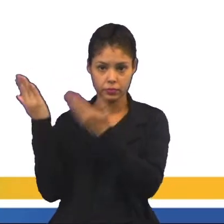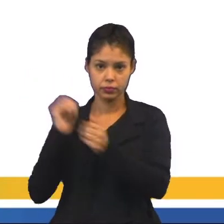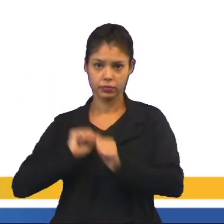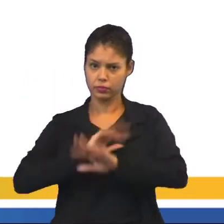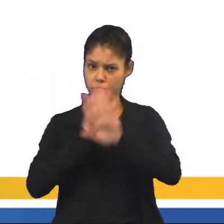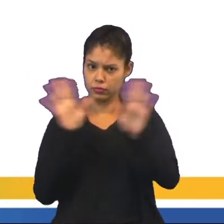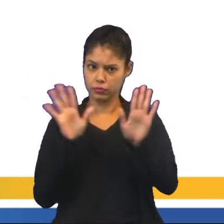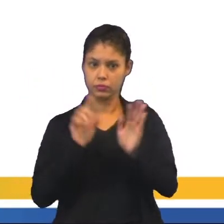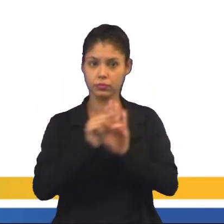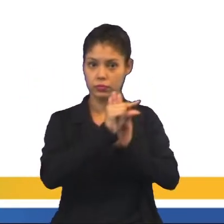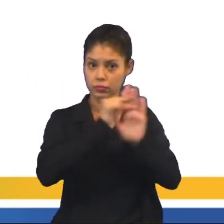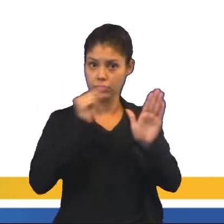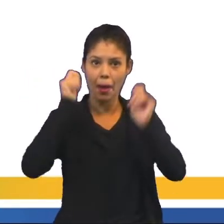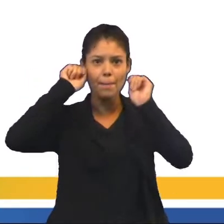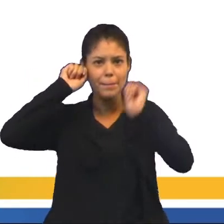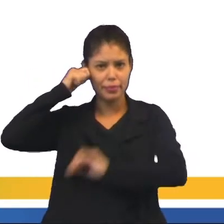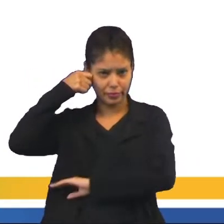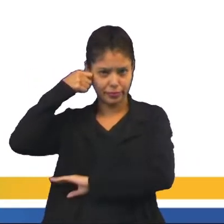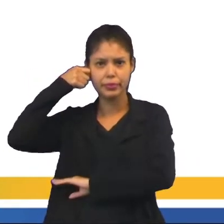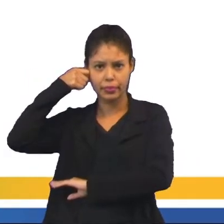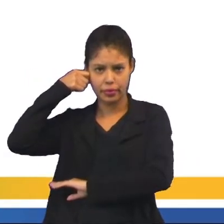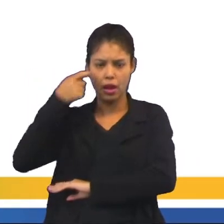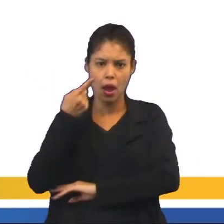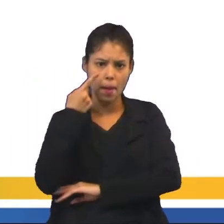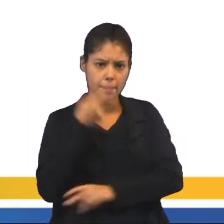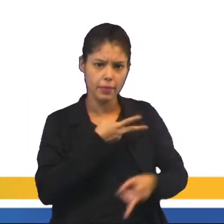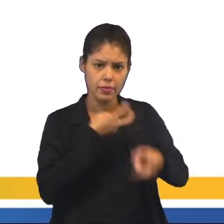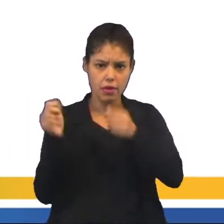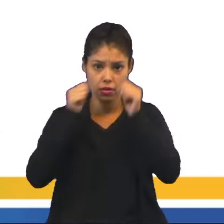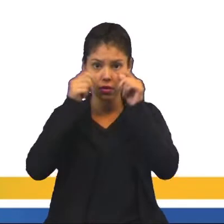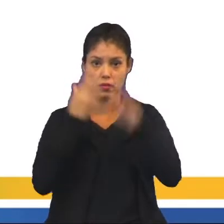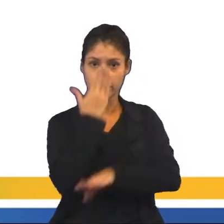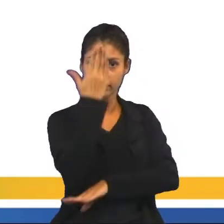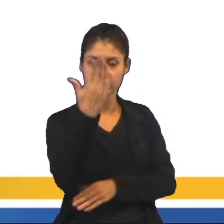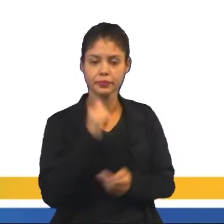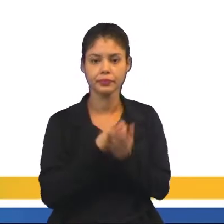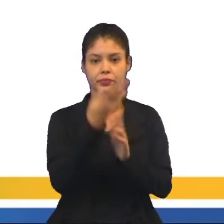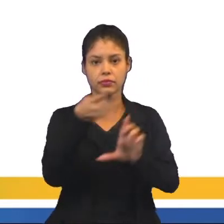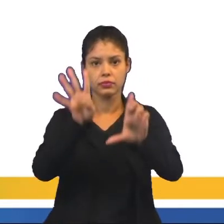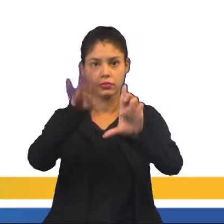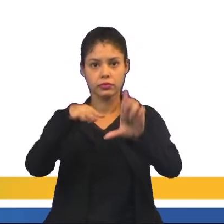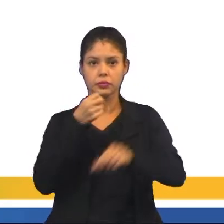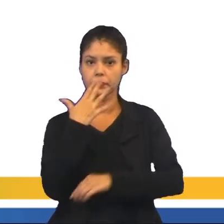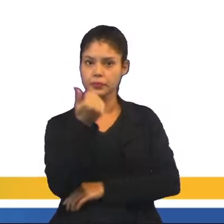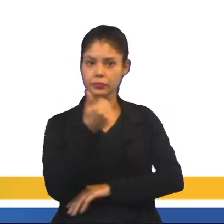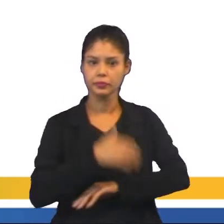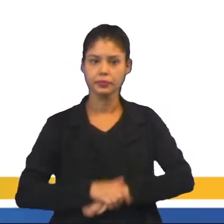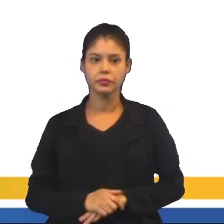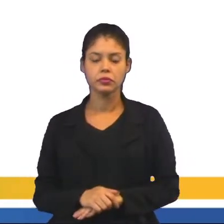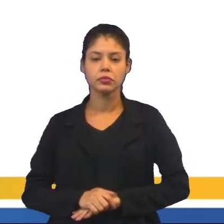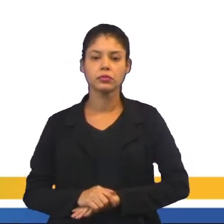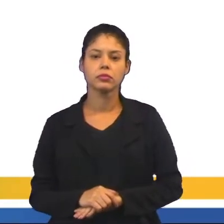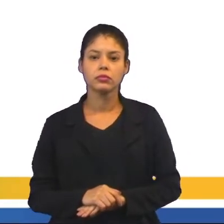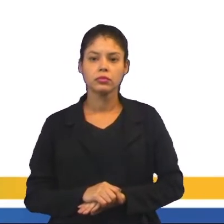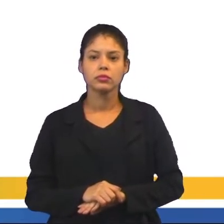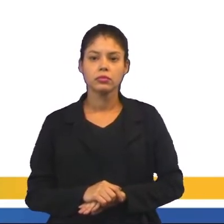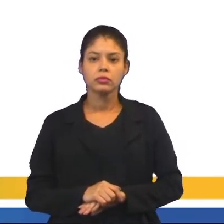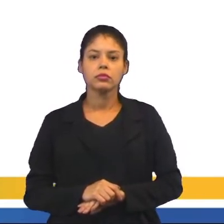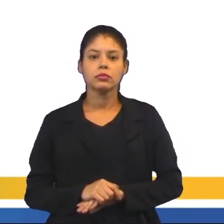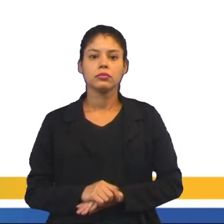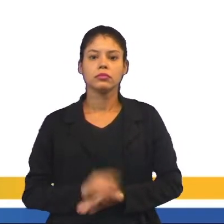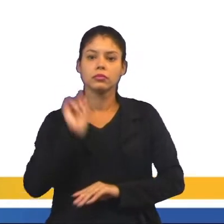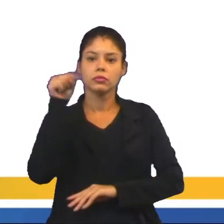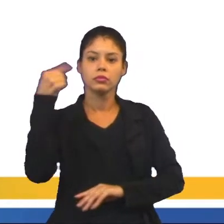deixei bem destacado para que a gente preste bem atenção mais à frente na tabela, tudo bem? Então, que